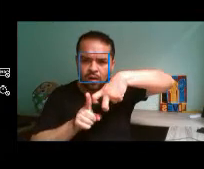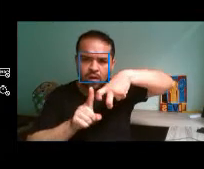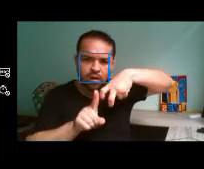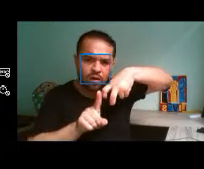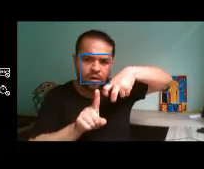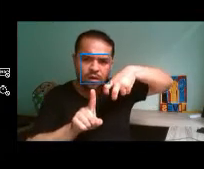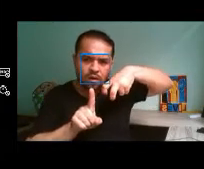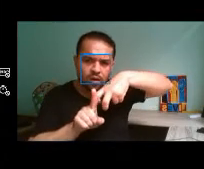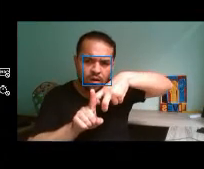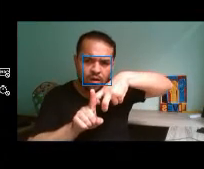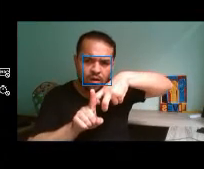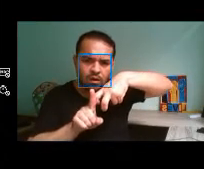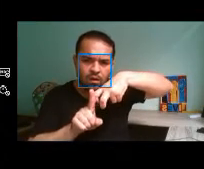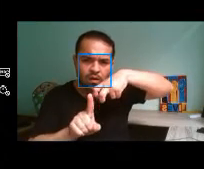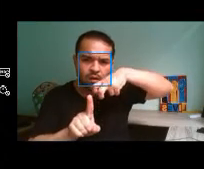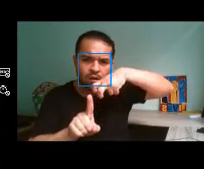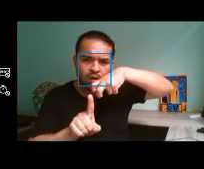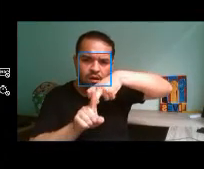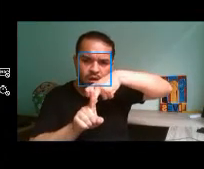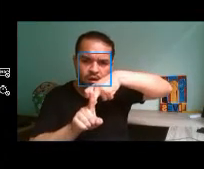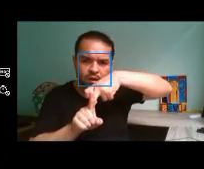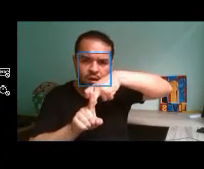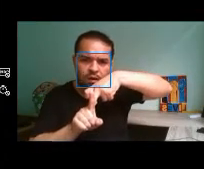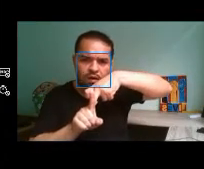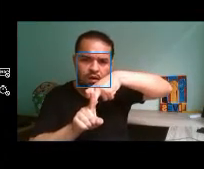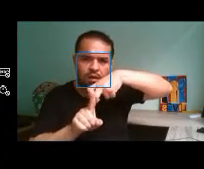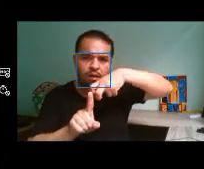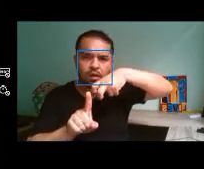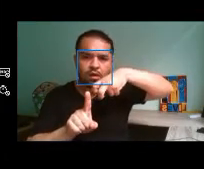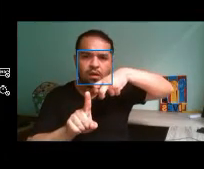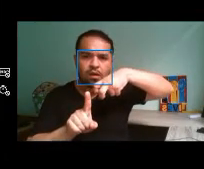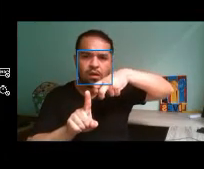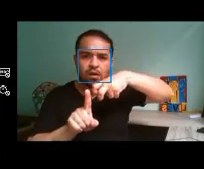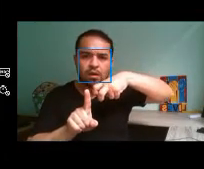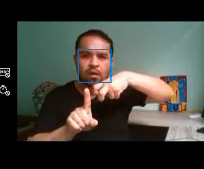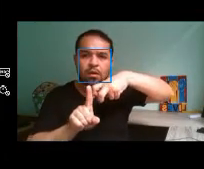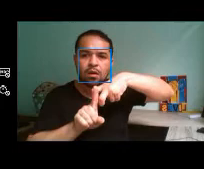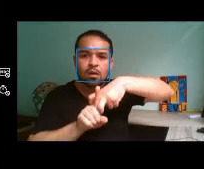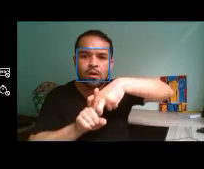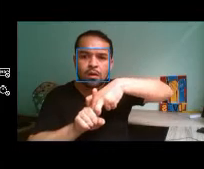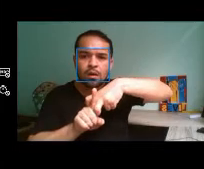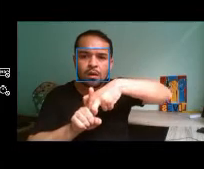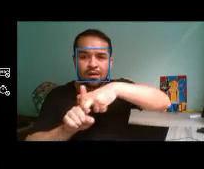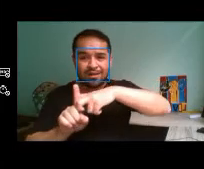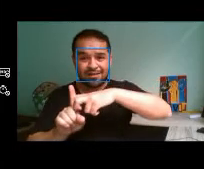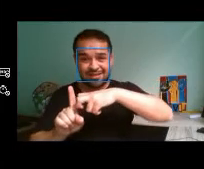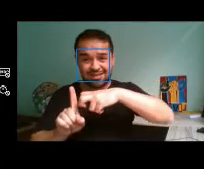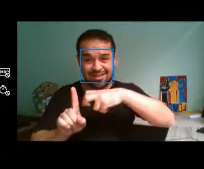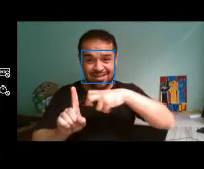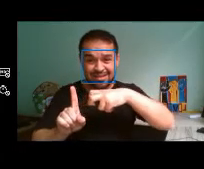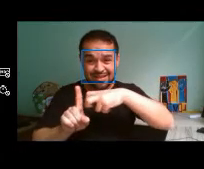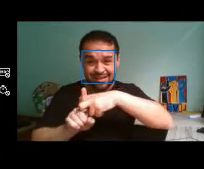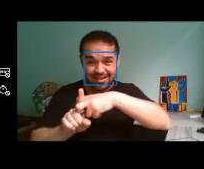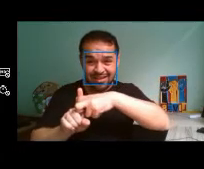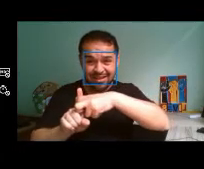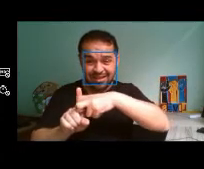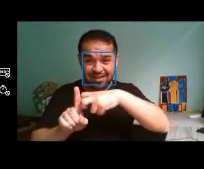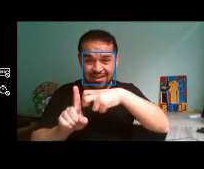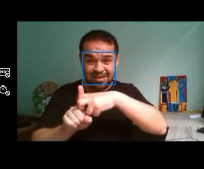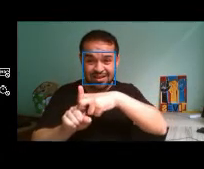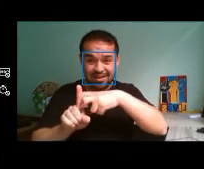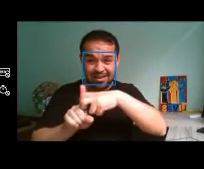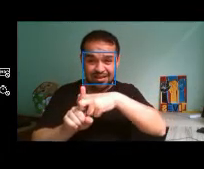Mas, ok, o contato final é aqui, mas qual é a parte da mão ativa que faz o contato? A gente sabe que o contato é com o